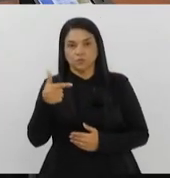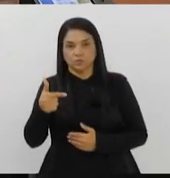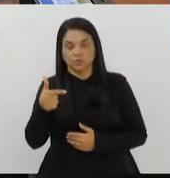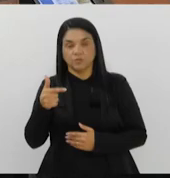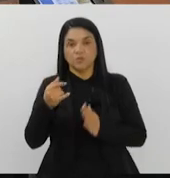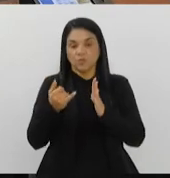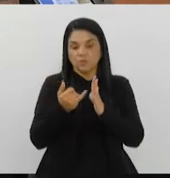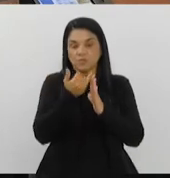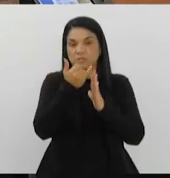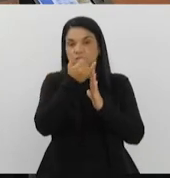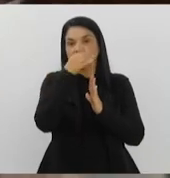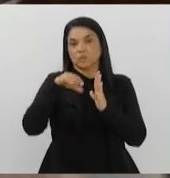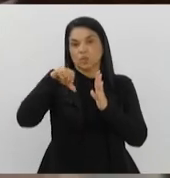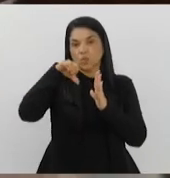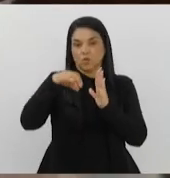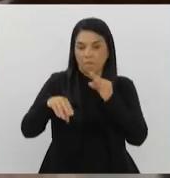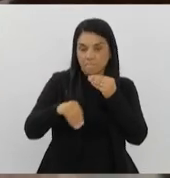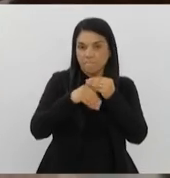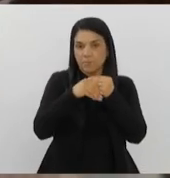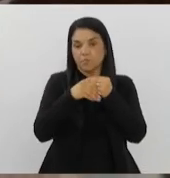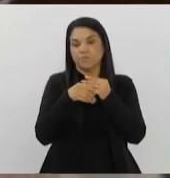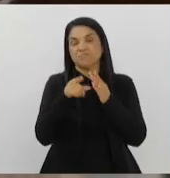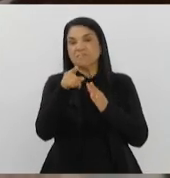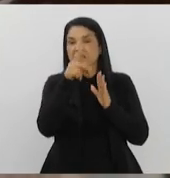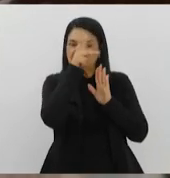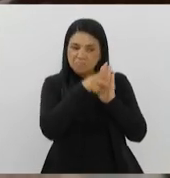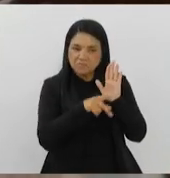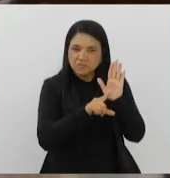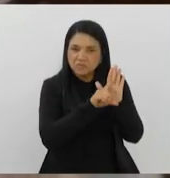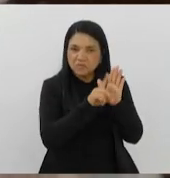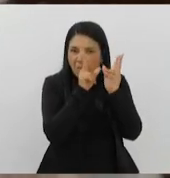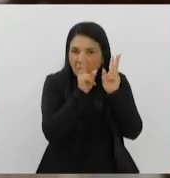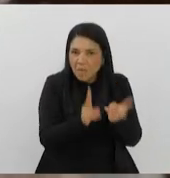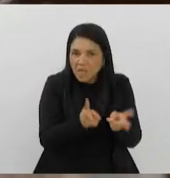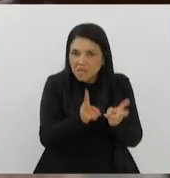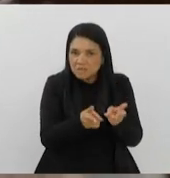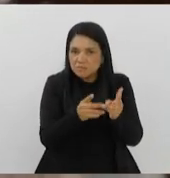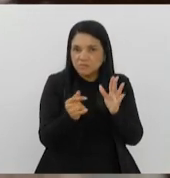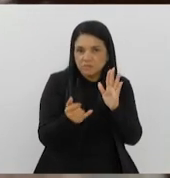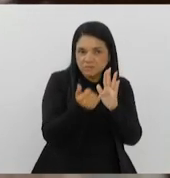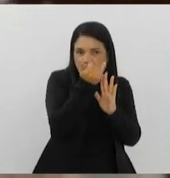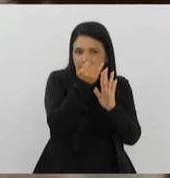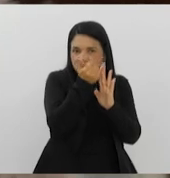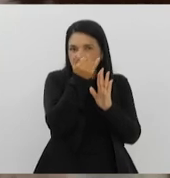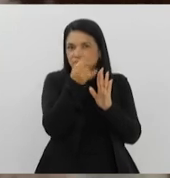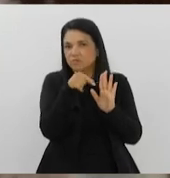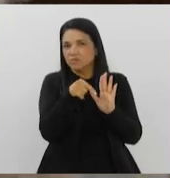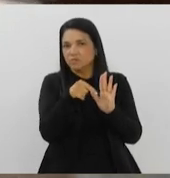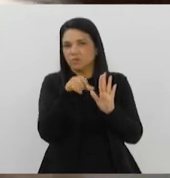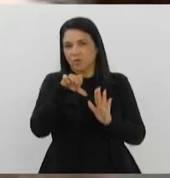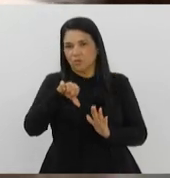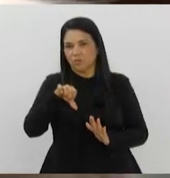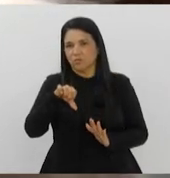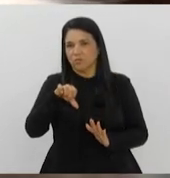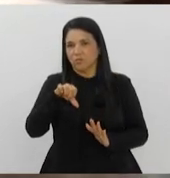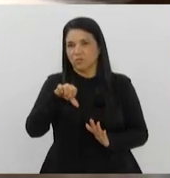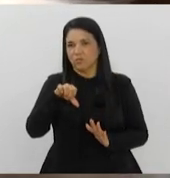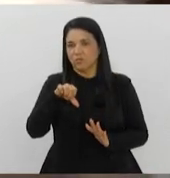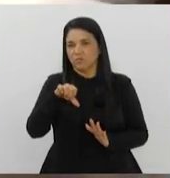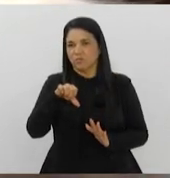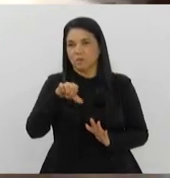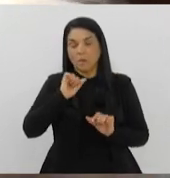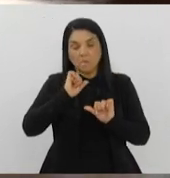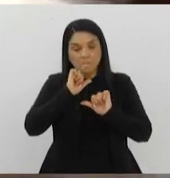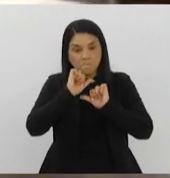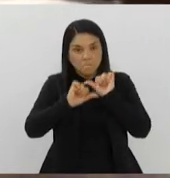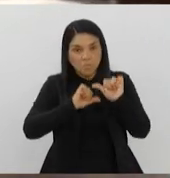9º. E esse está incluindo o mesmo inciso 9º. Então, nós temos que